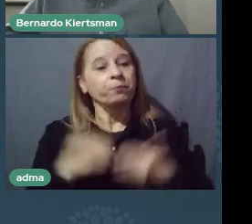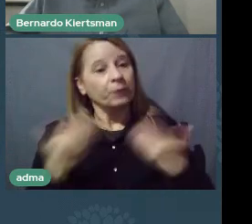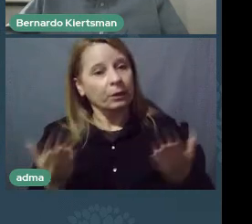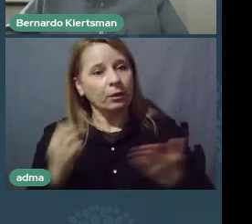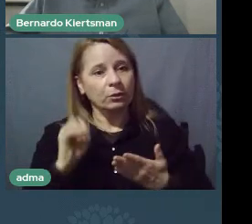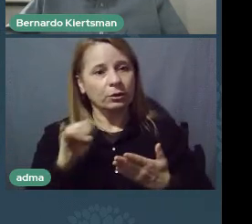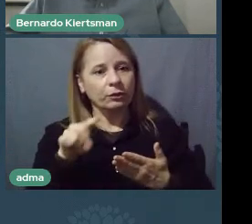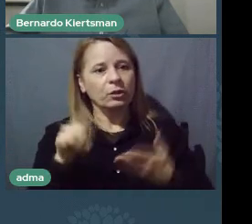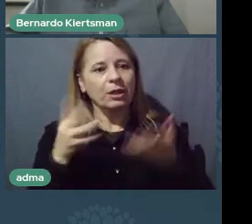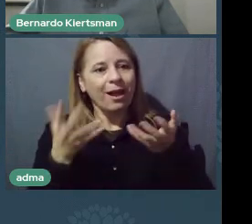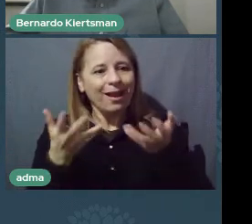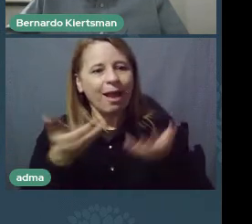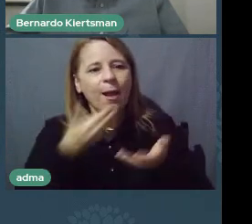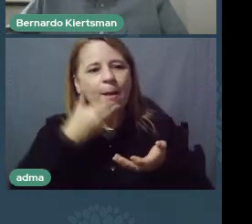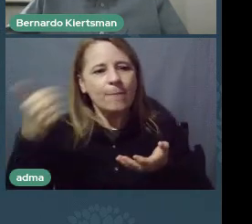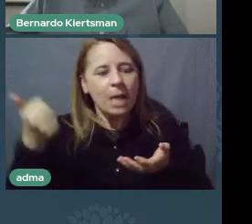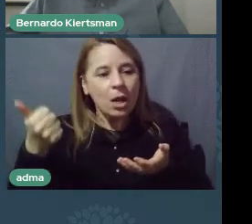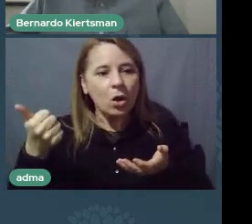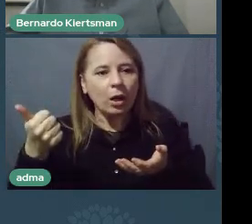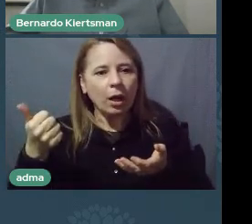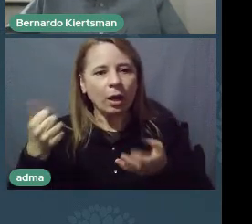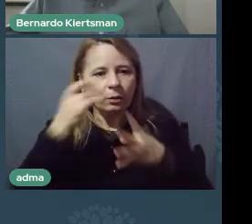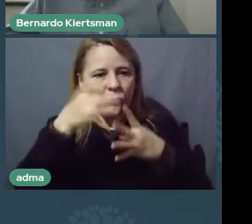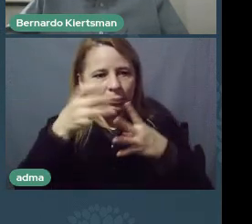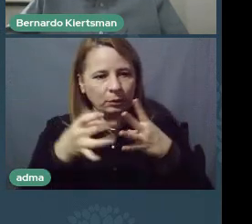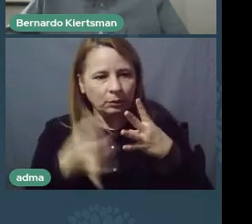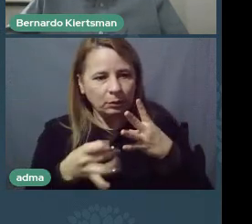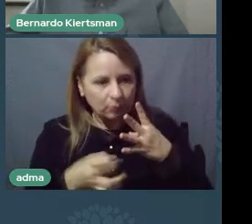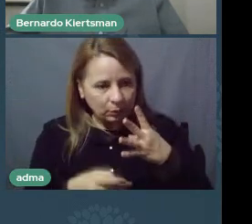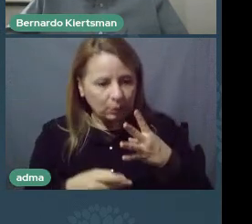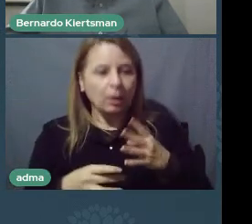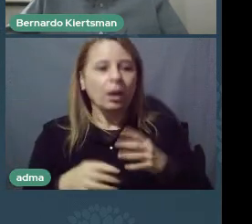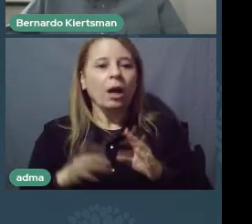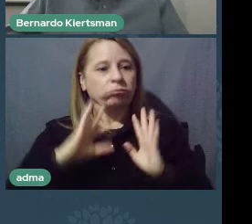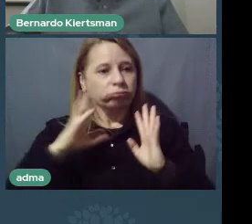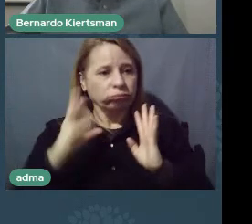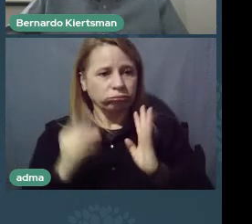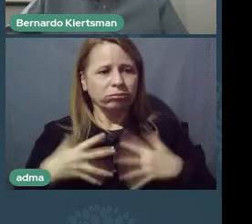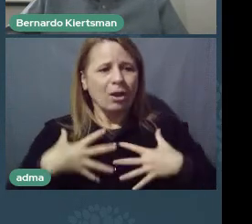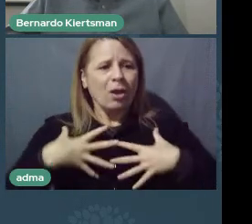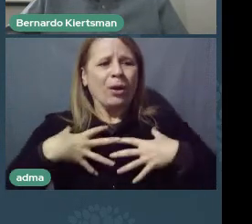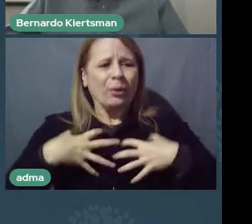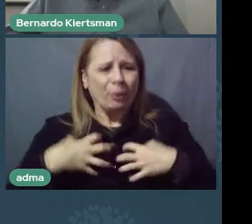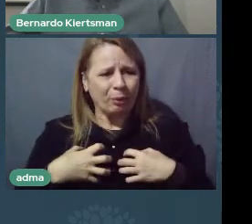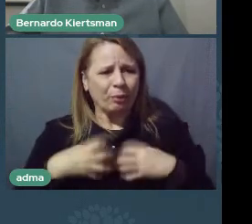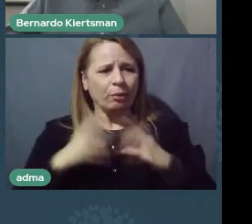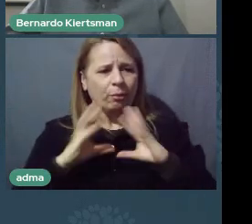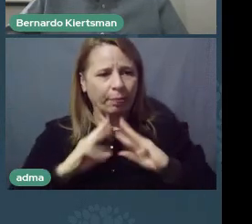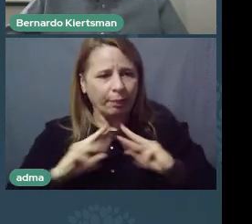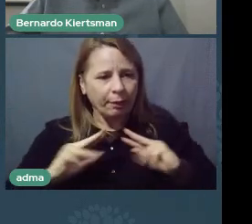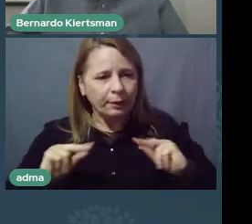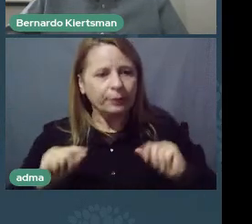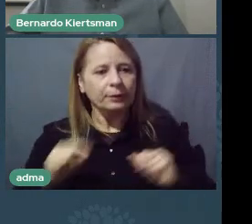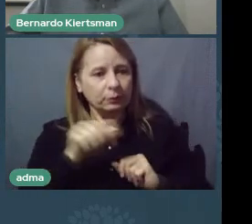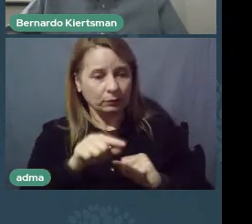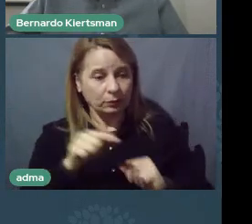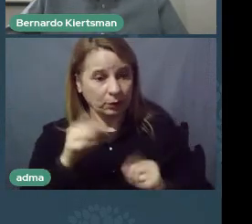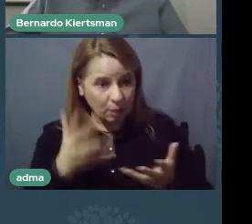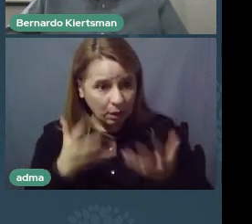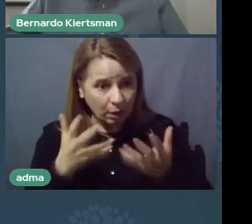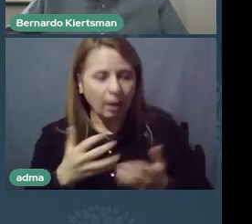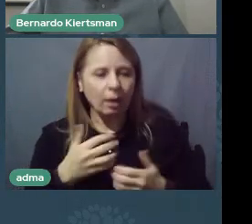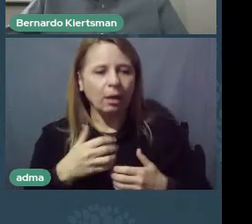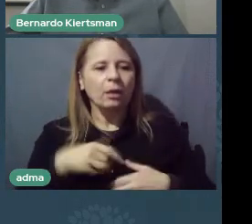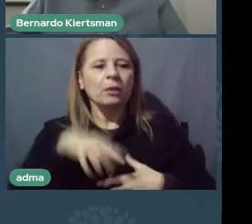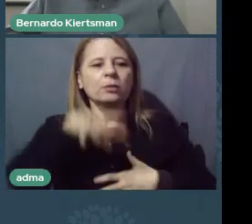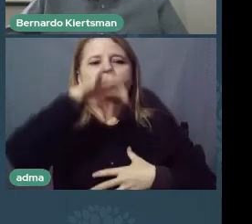quiser melhorar os sintomas, melhorar as exacerbações ou não ter exacerbação, melhorar a função